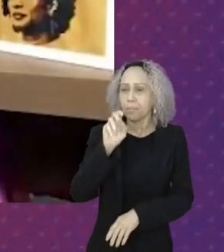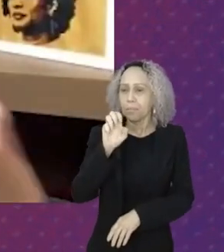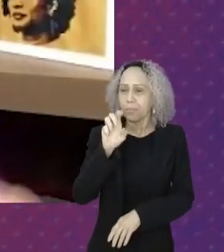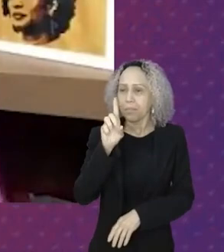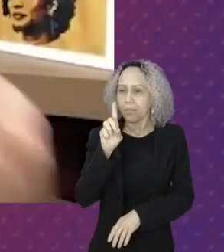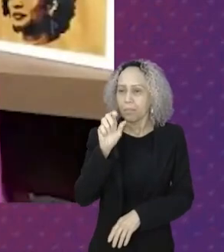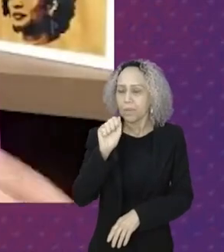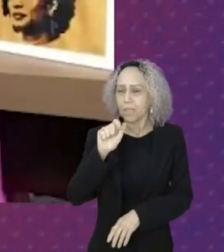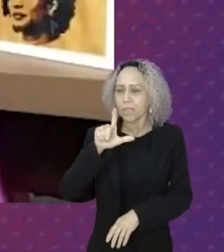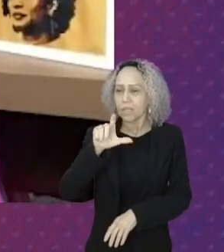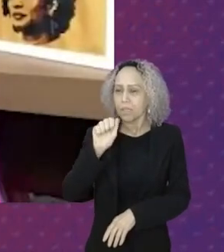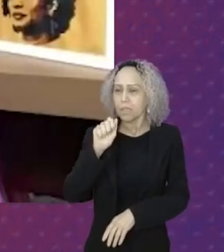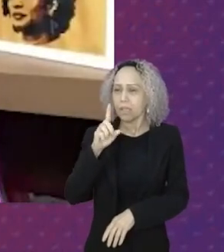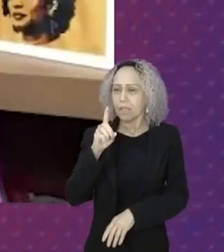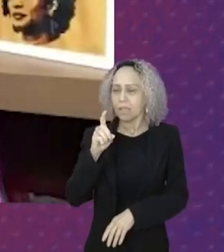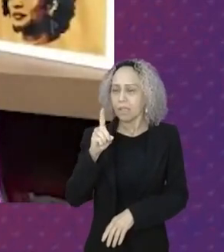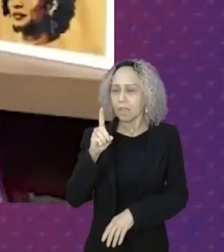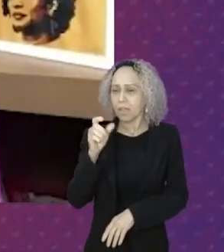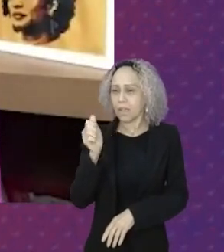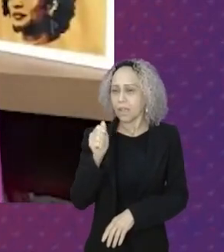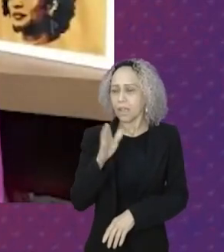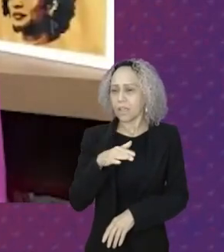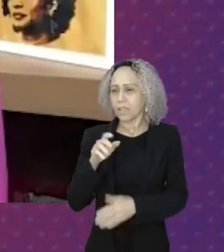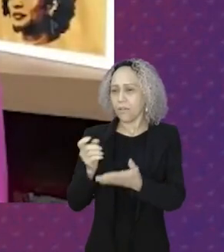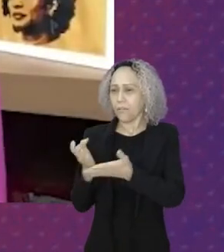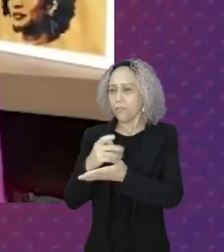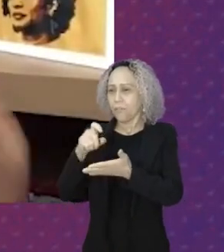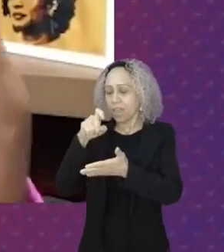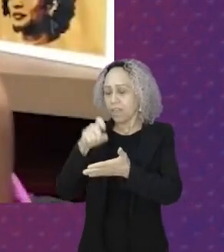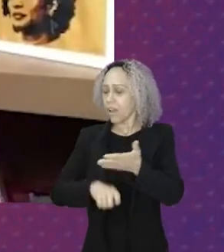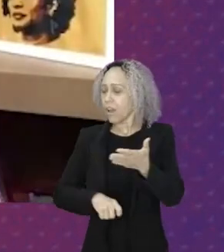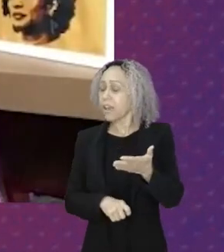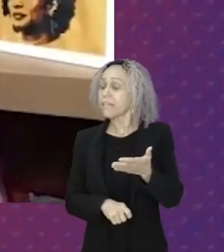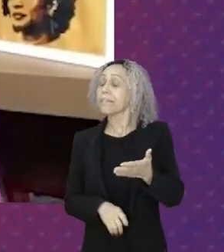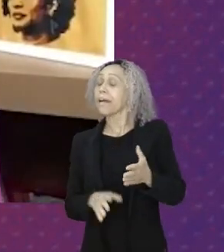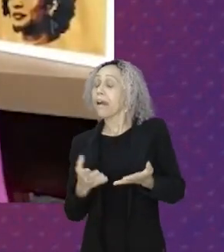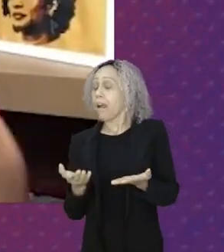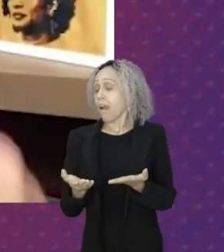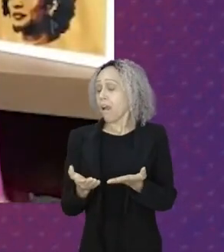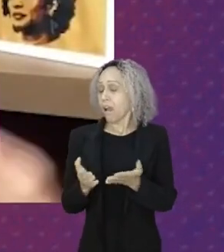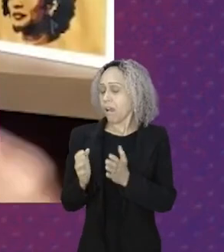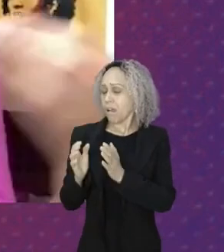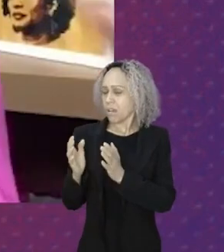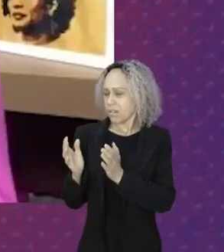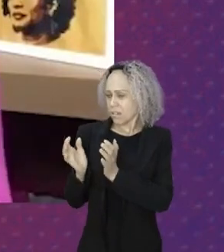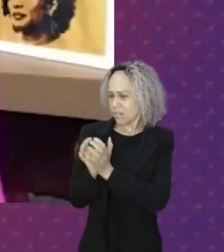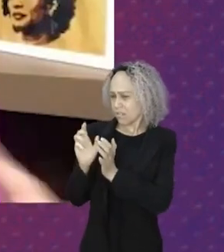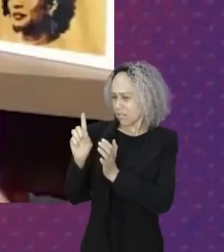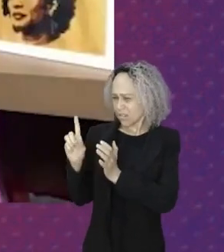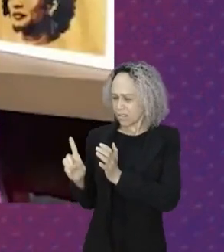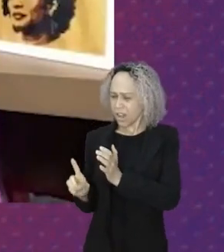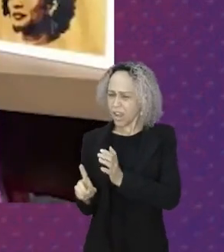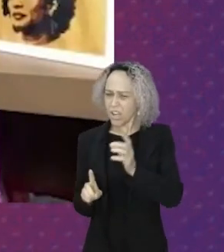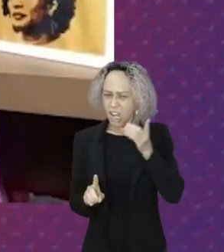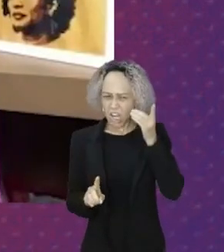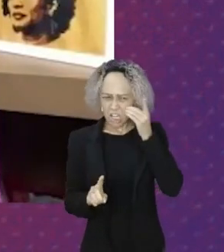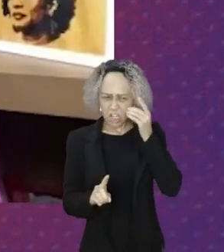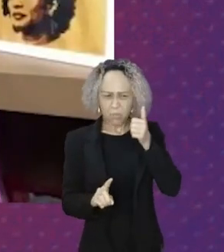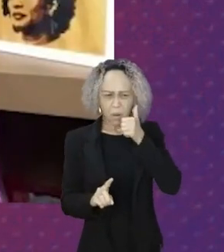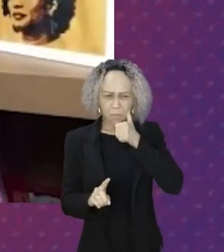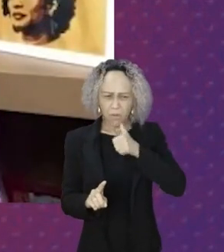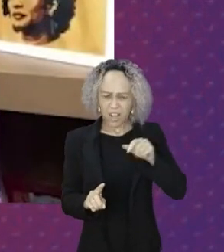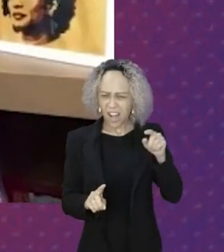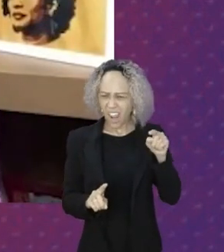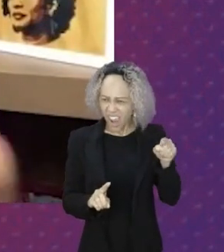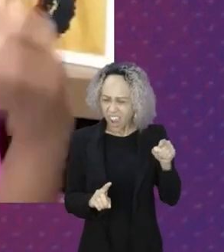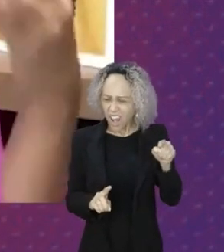tratada como uma mulher que não conseguia segurar o Brasil. Olha só